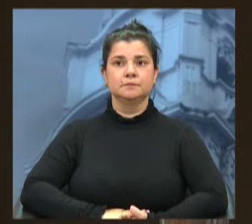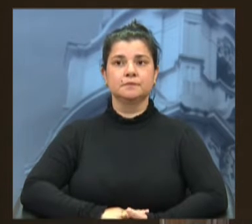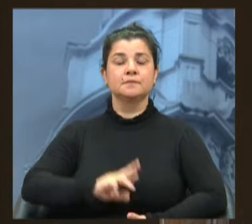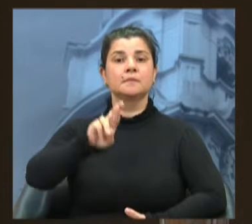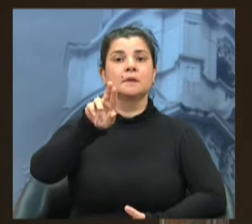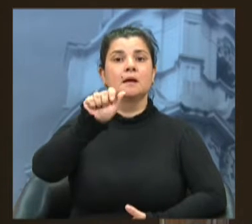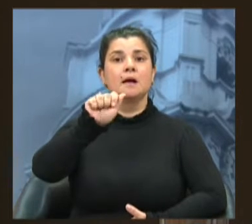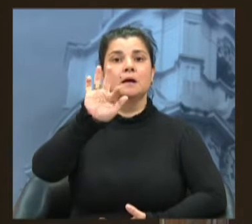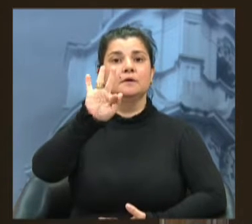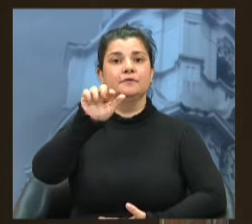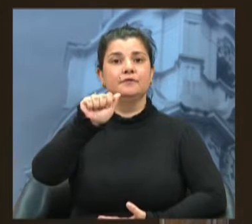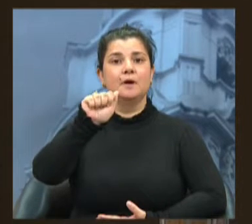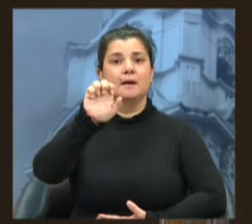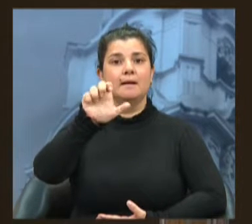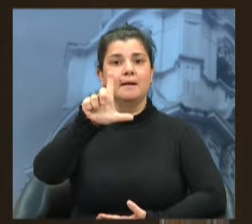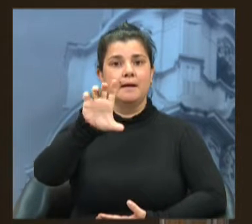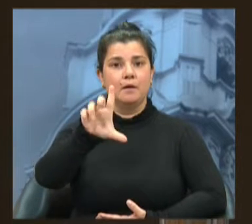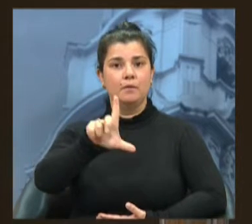Rafael Mittelmann.